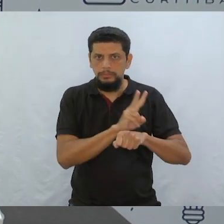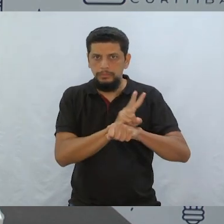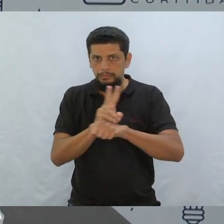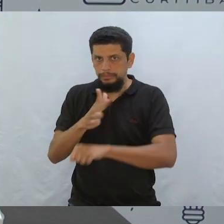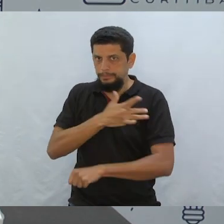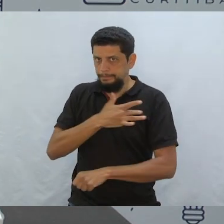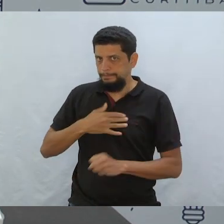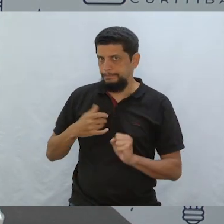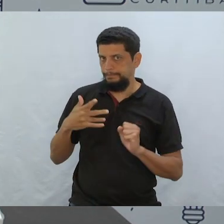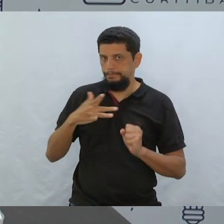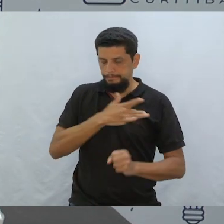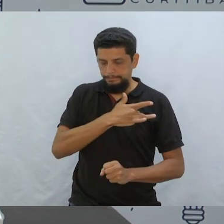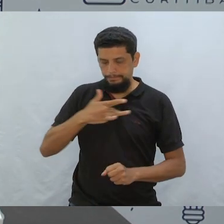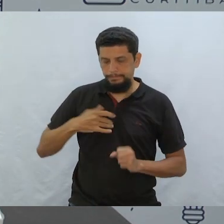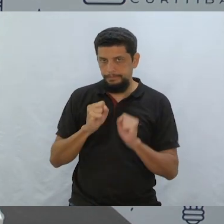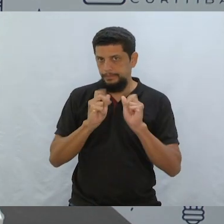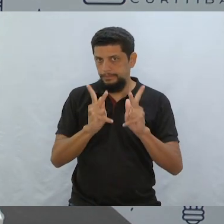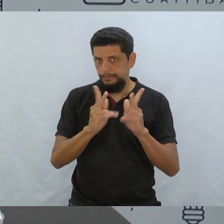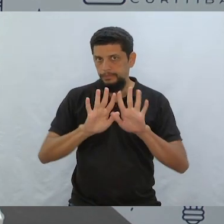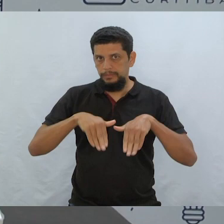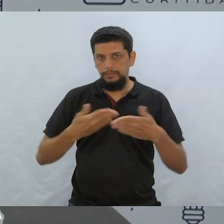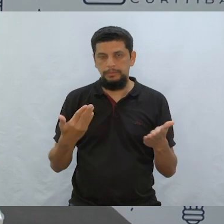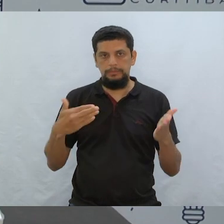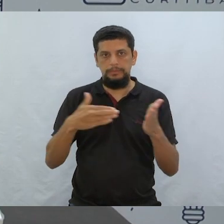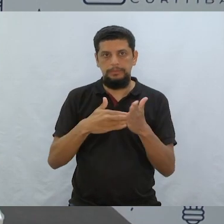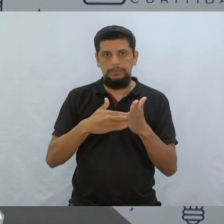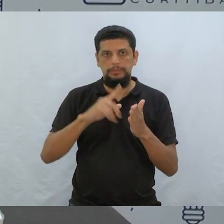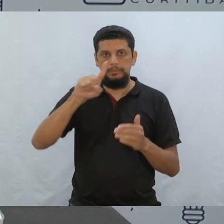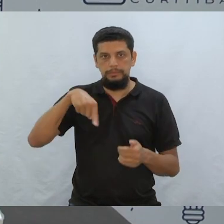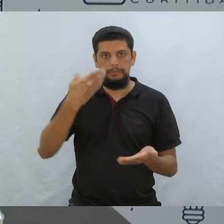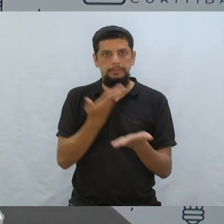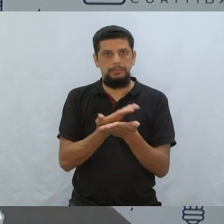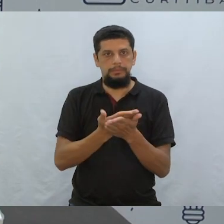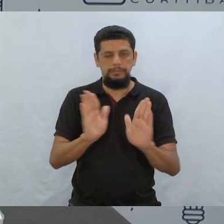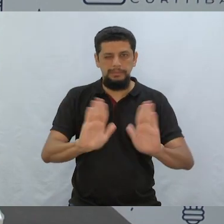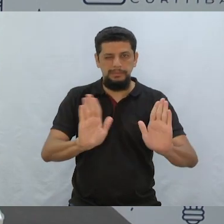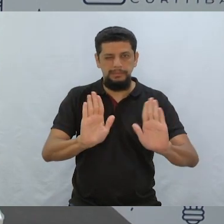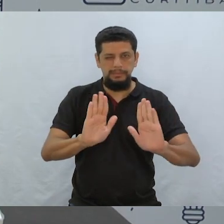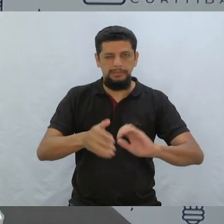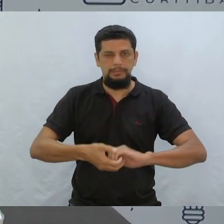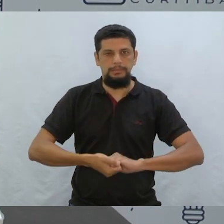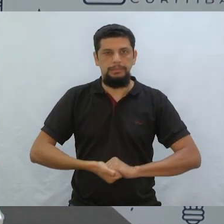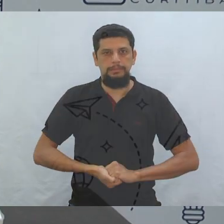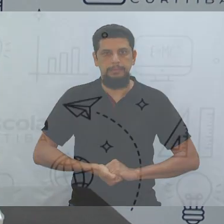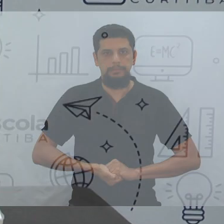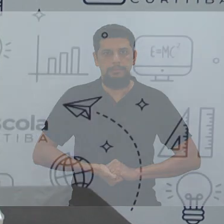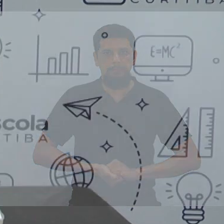os cuidados, ok? Então, até a próxima aula, pessoal!